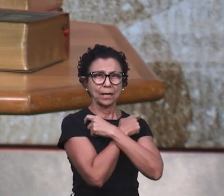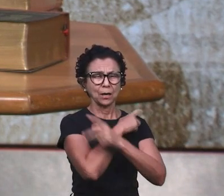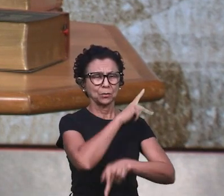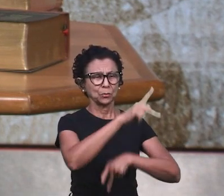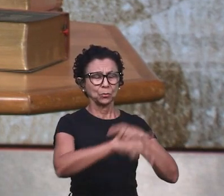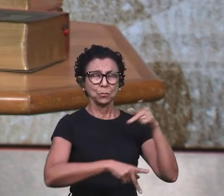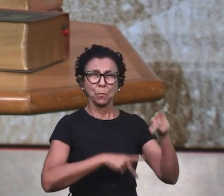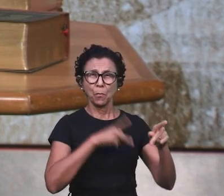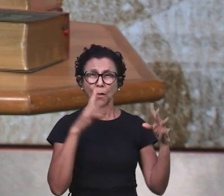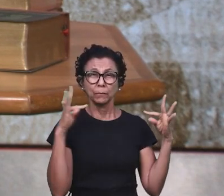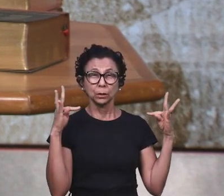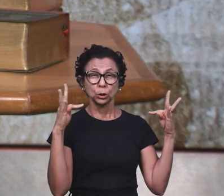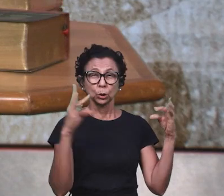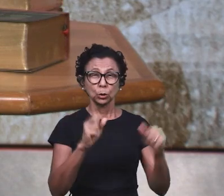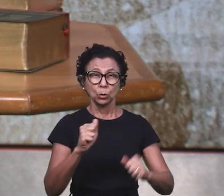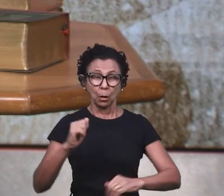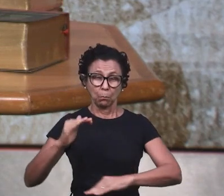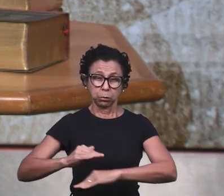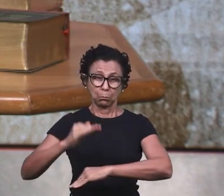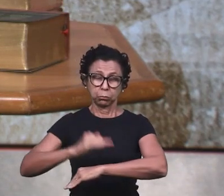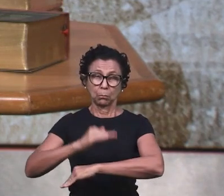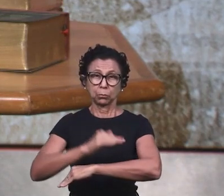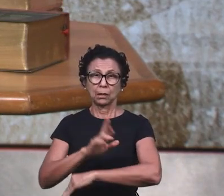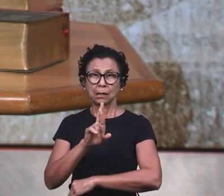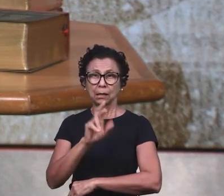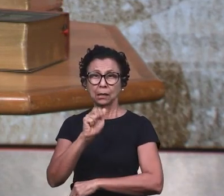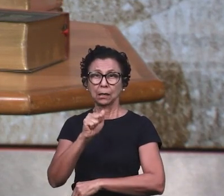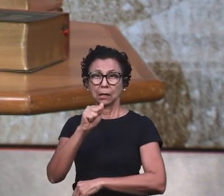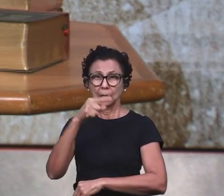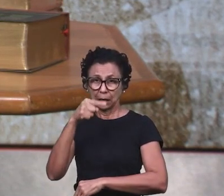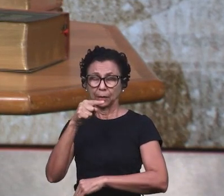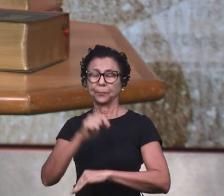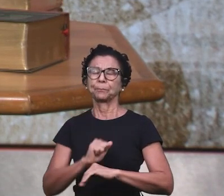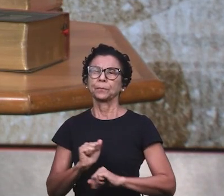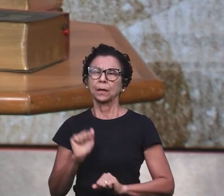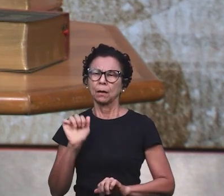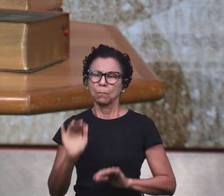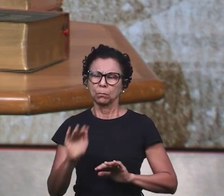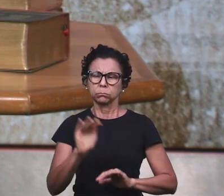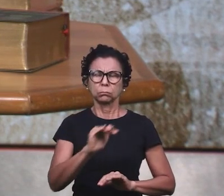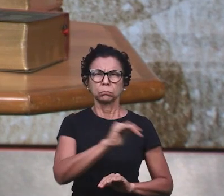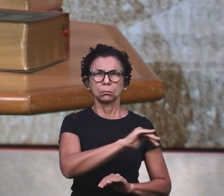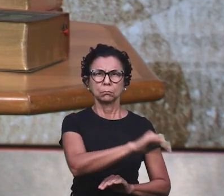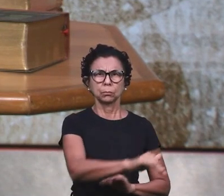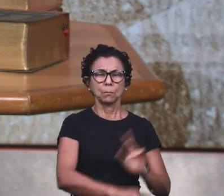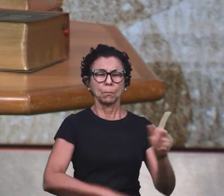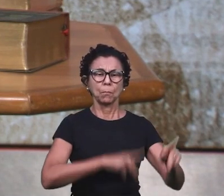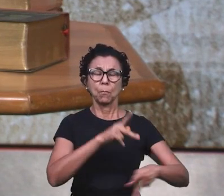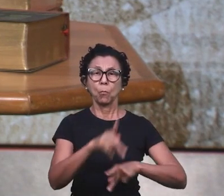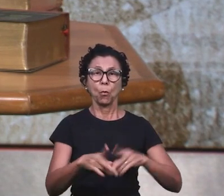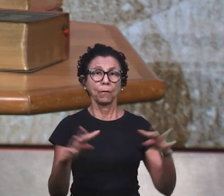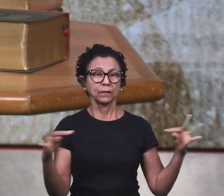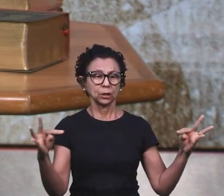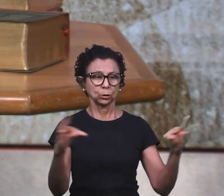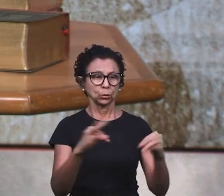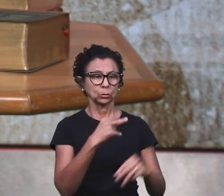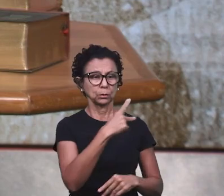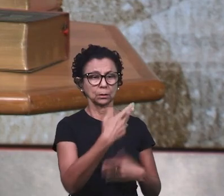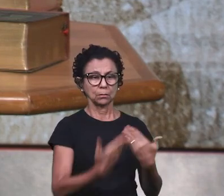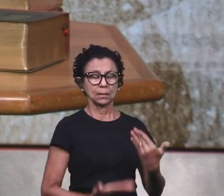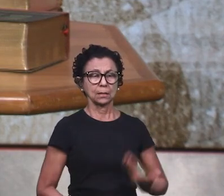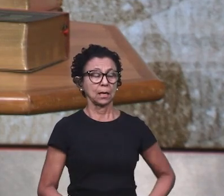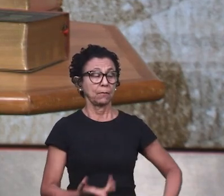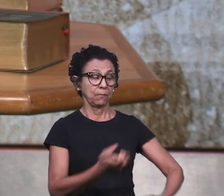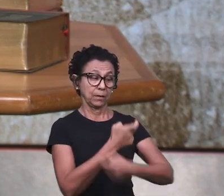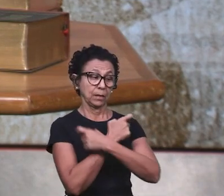tuas amassadeiras. E as rãs subirão sobre ti e sobre o teu povo e sobre todos os teus servos. E